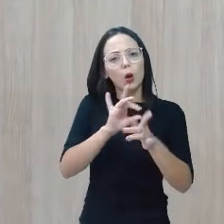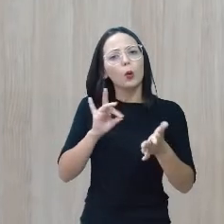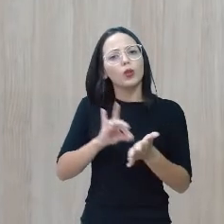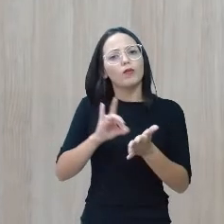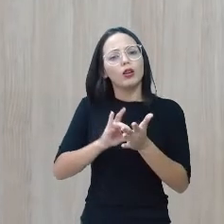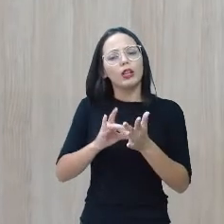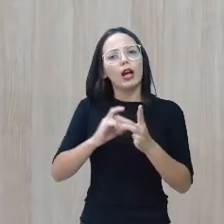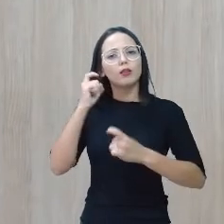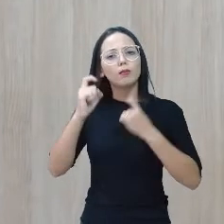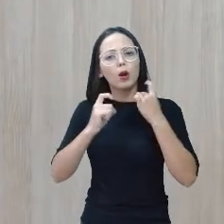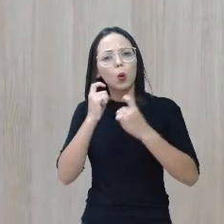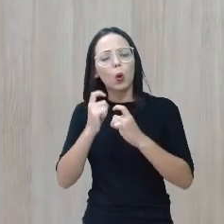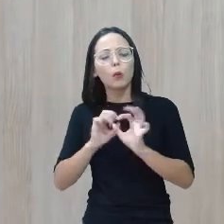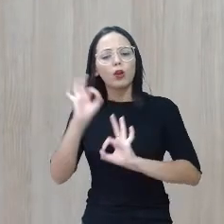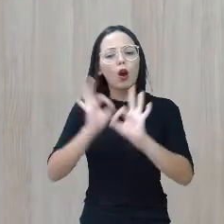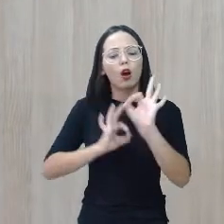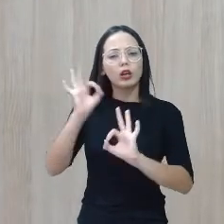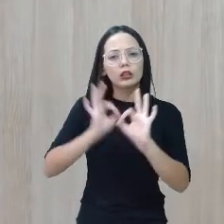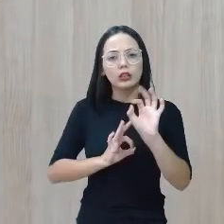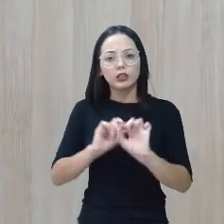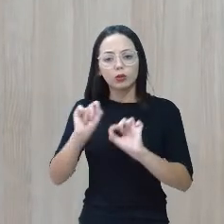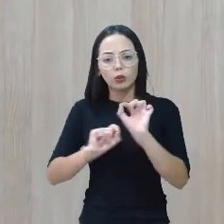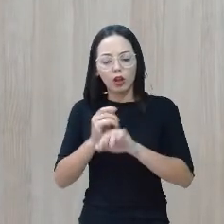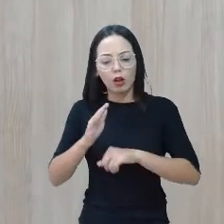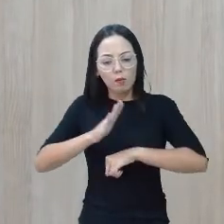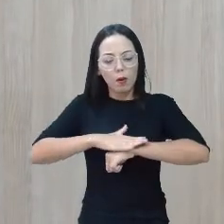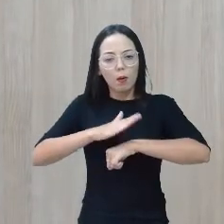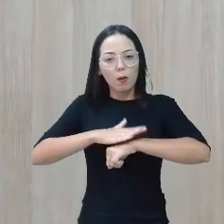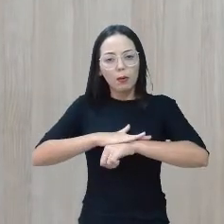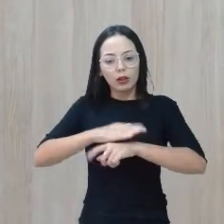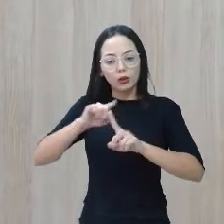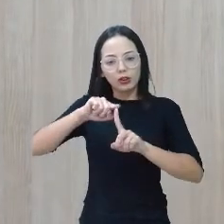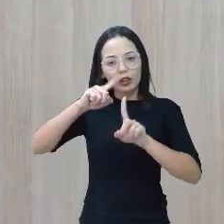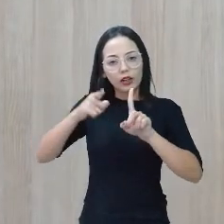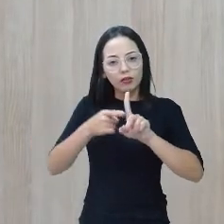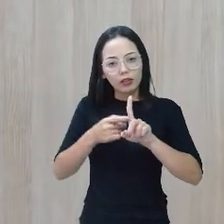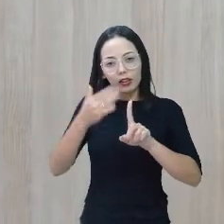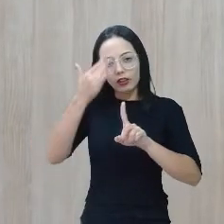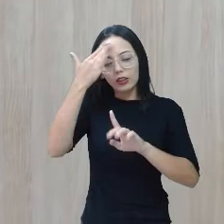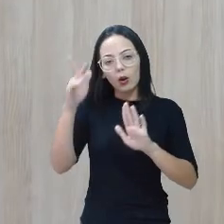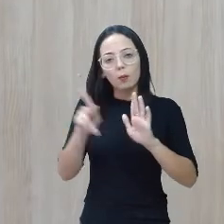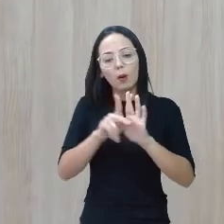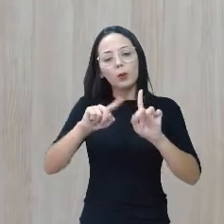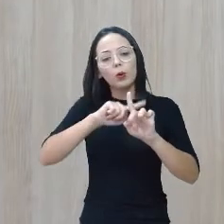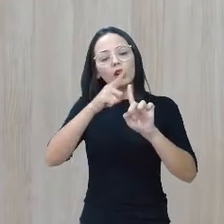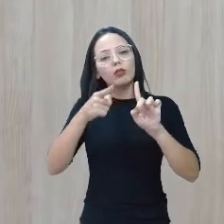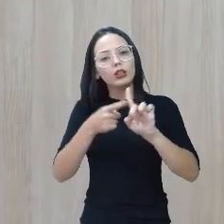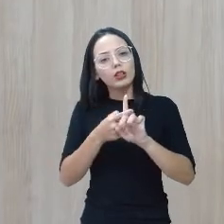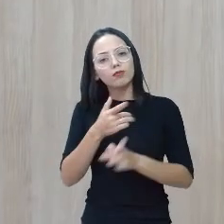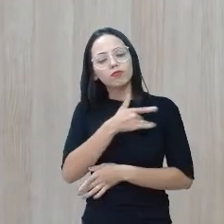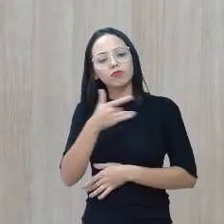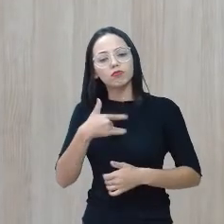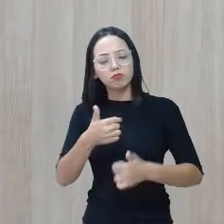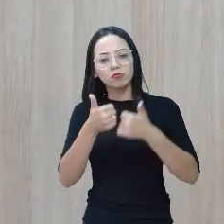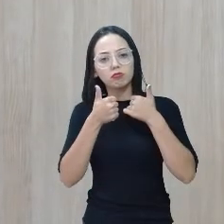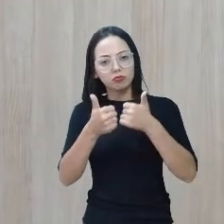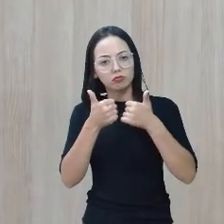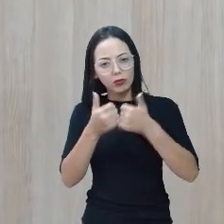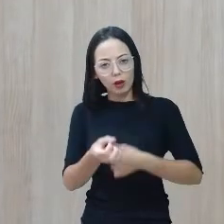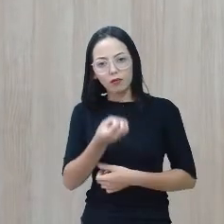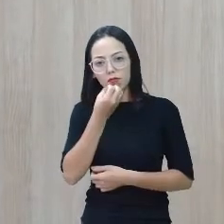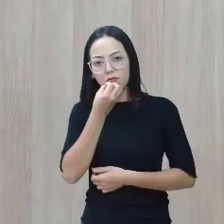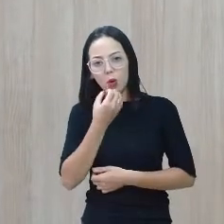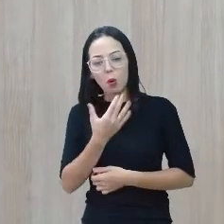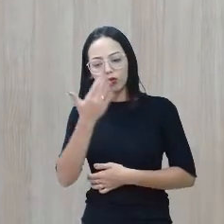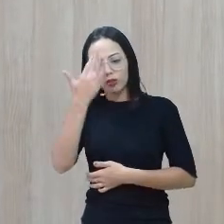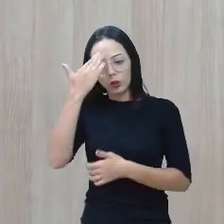se programe para, no momento de engravidar, e que seja uma gravidez realmente saudável, bem acompanhada,